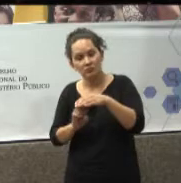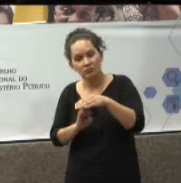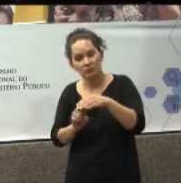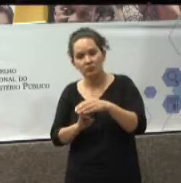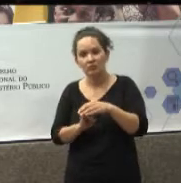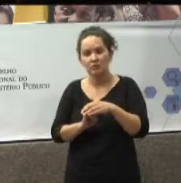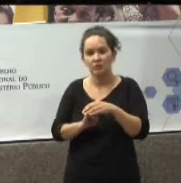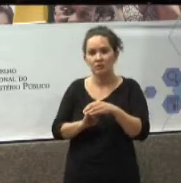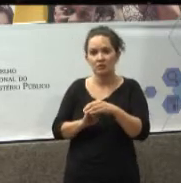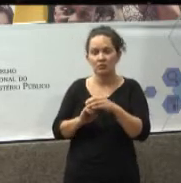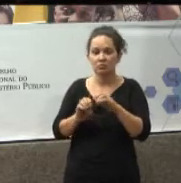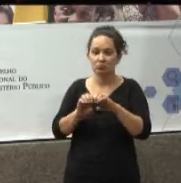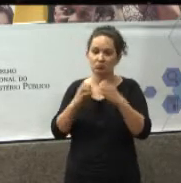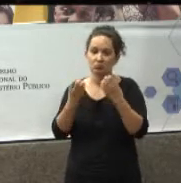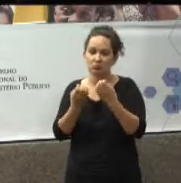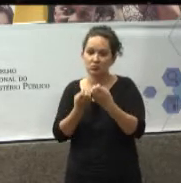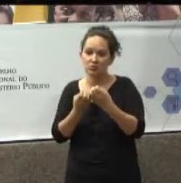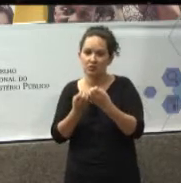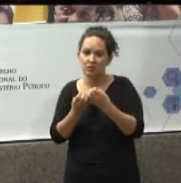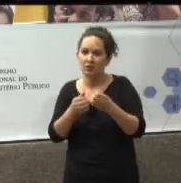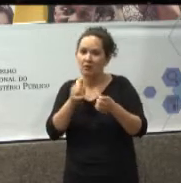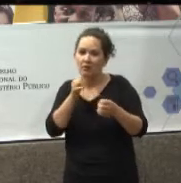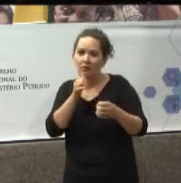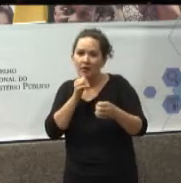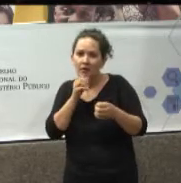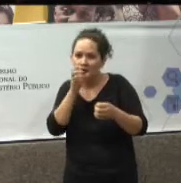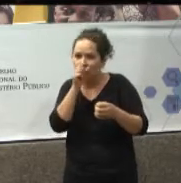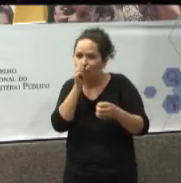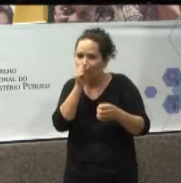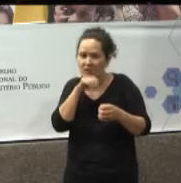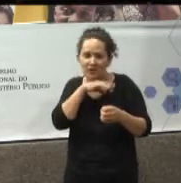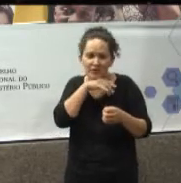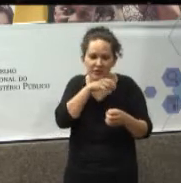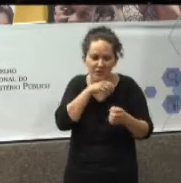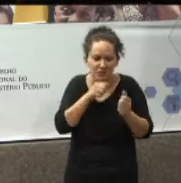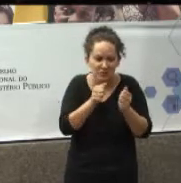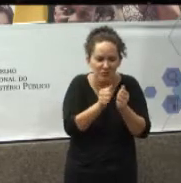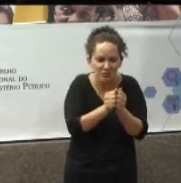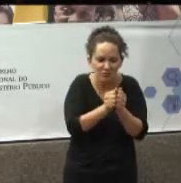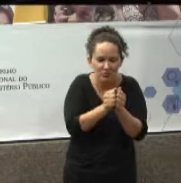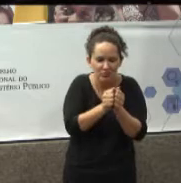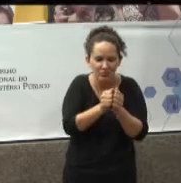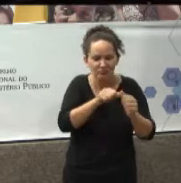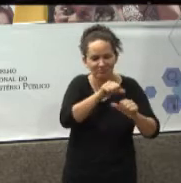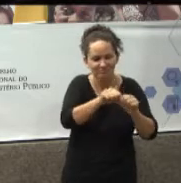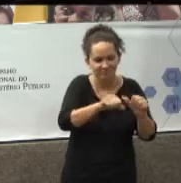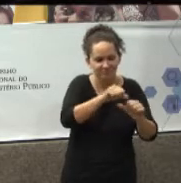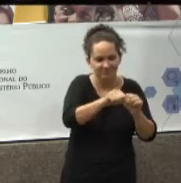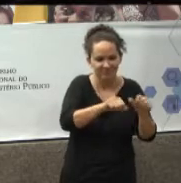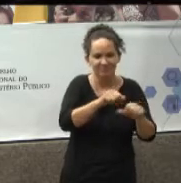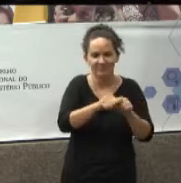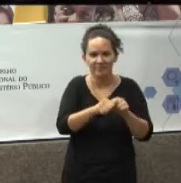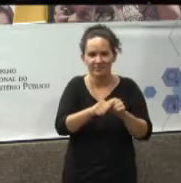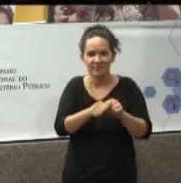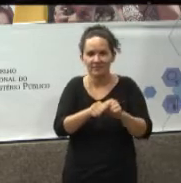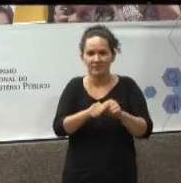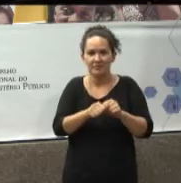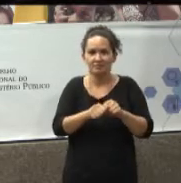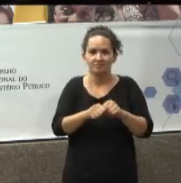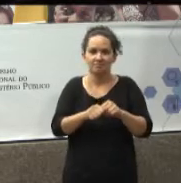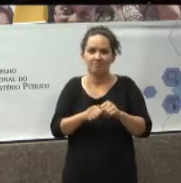sempre uma laranja podre uma maçã podre entre os pares é naturalmente